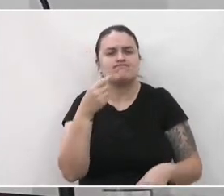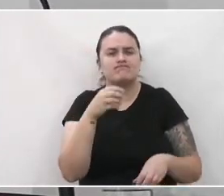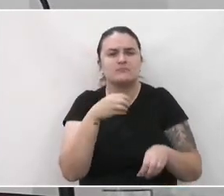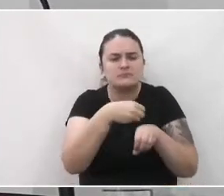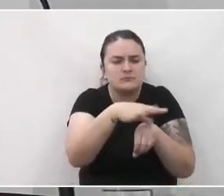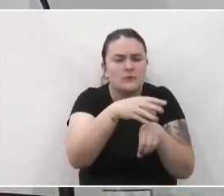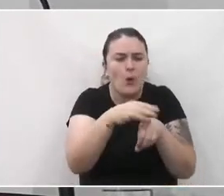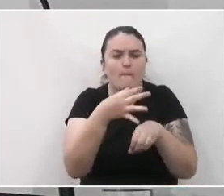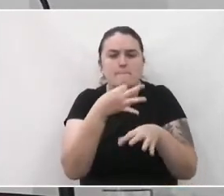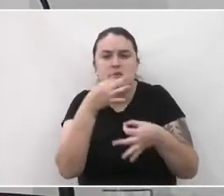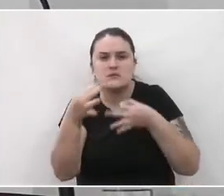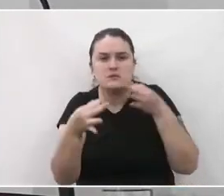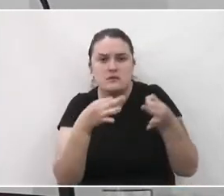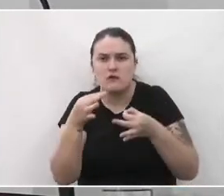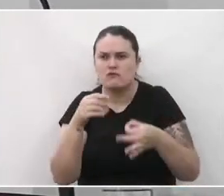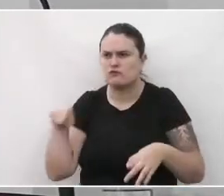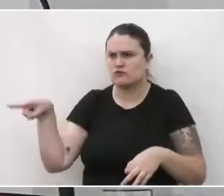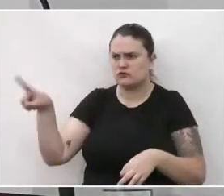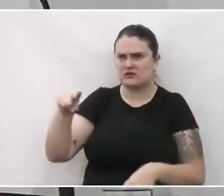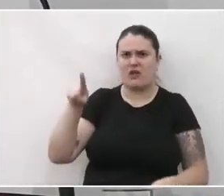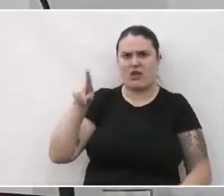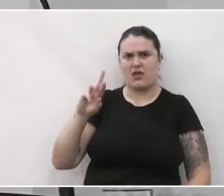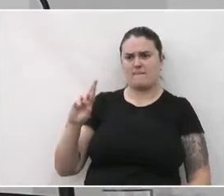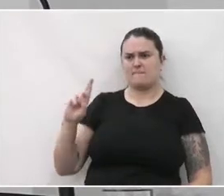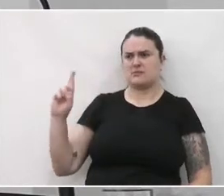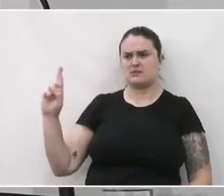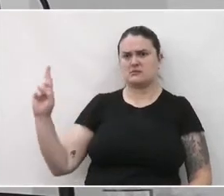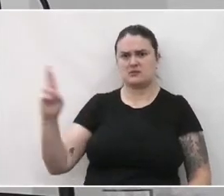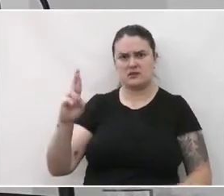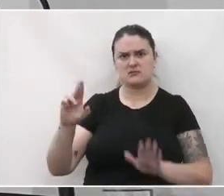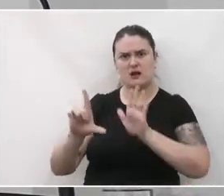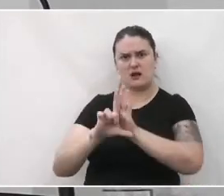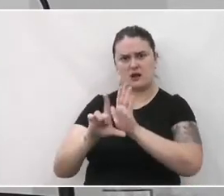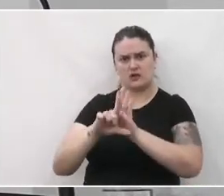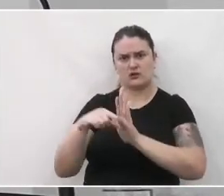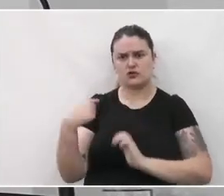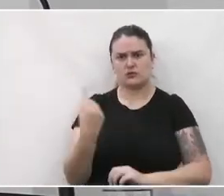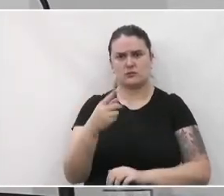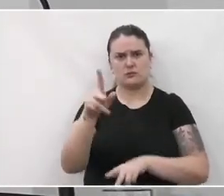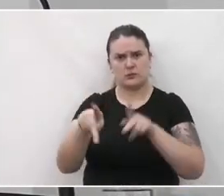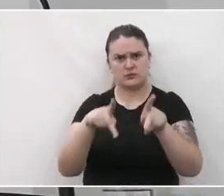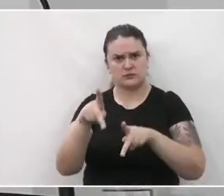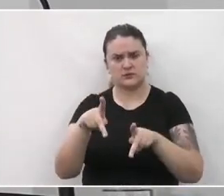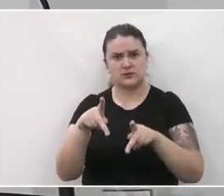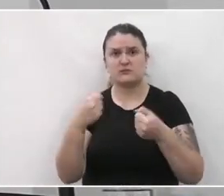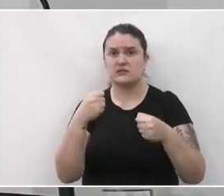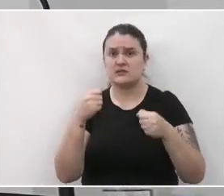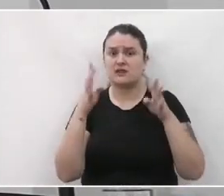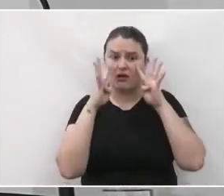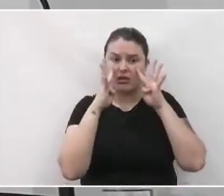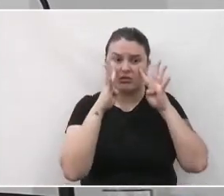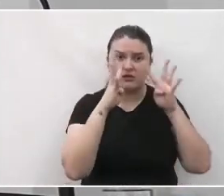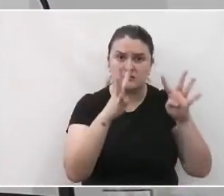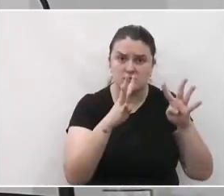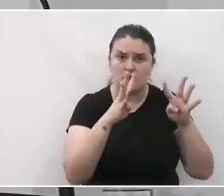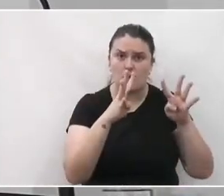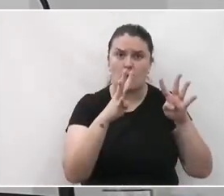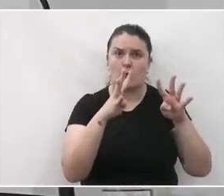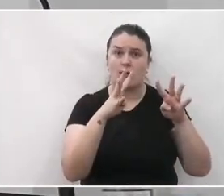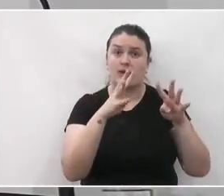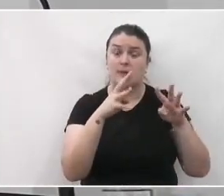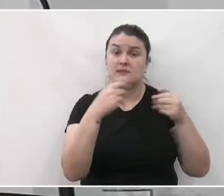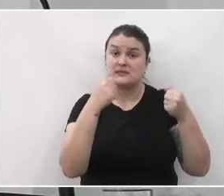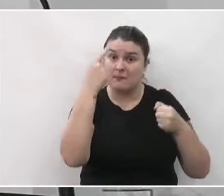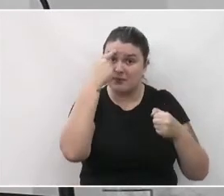senhores que são os representantes legais da população não teriam que ver com mais carinho?